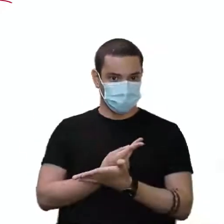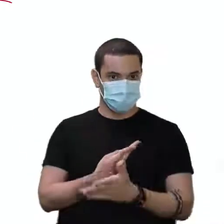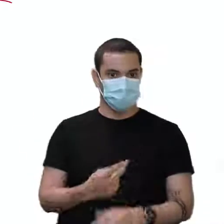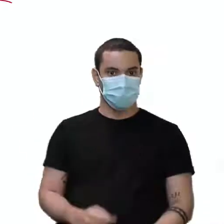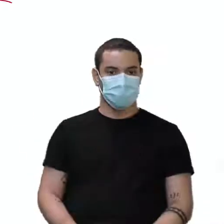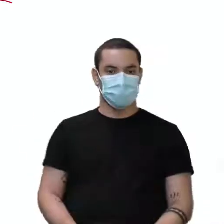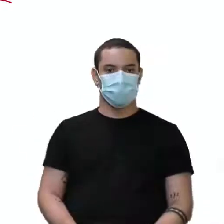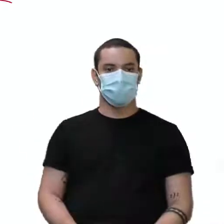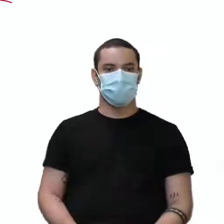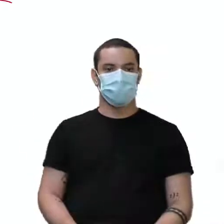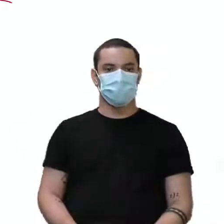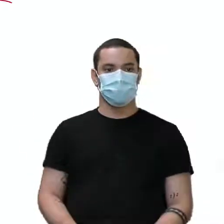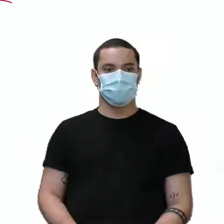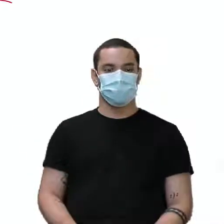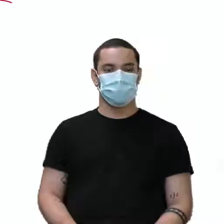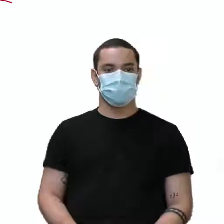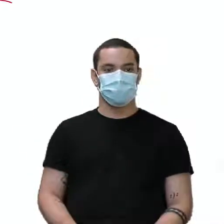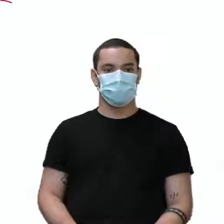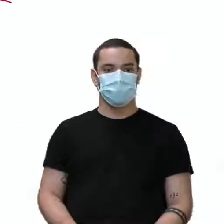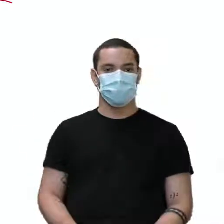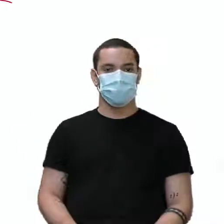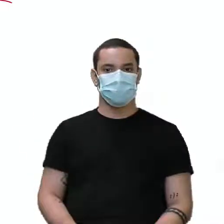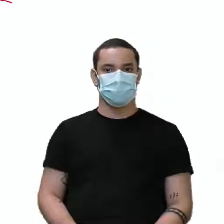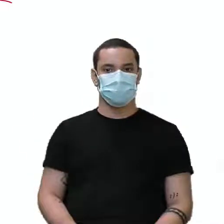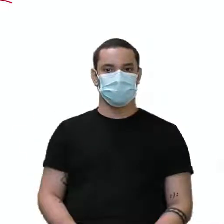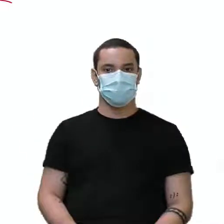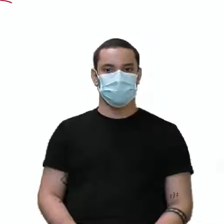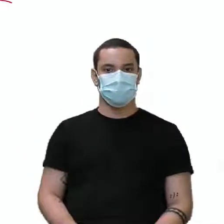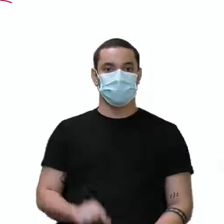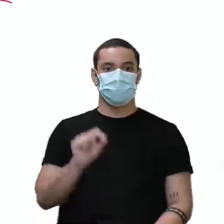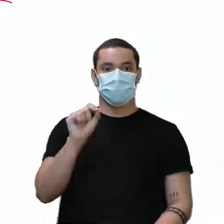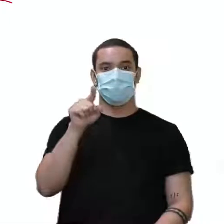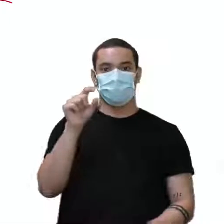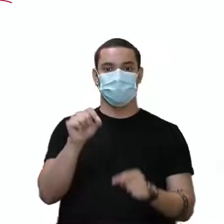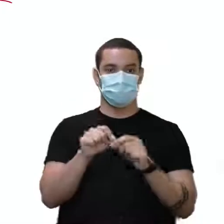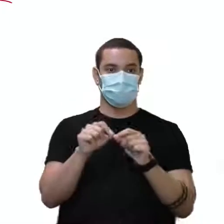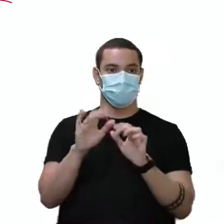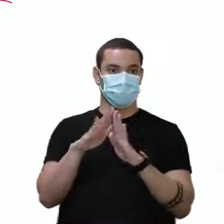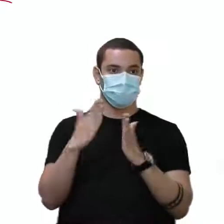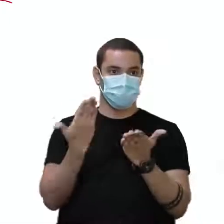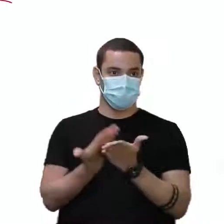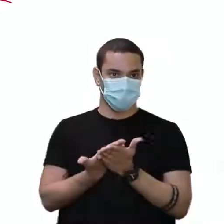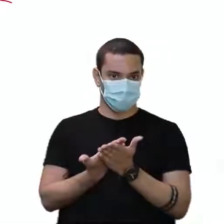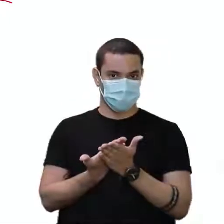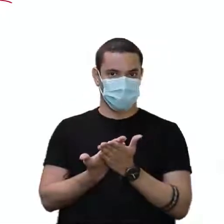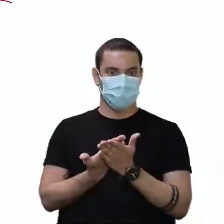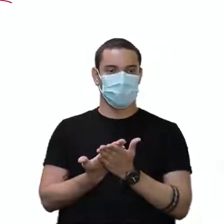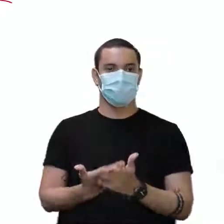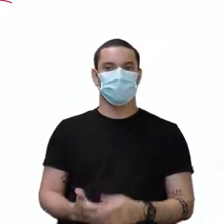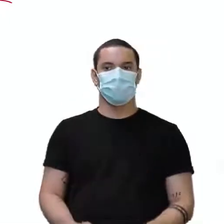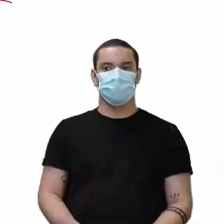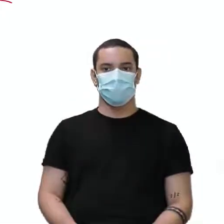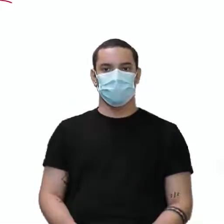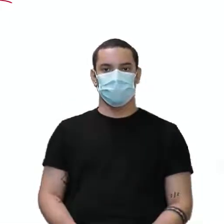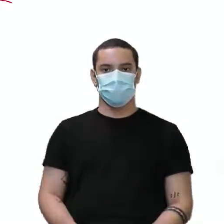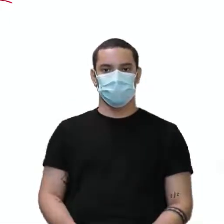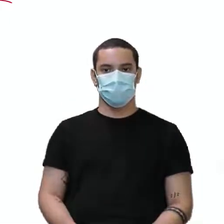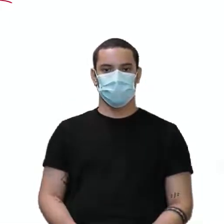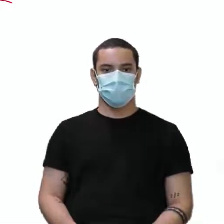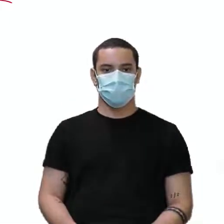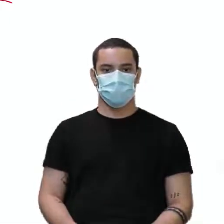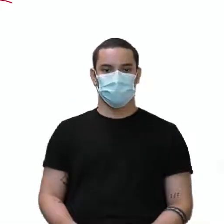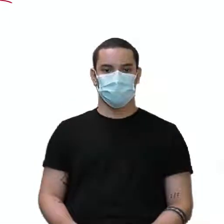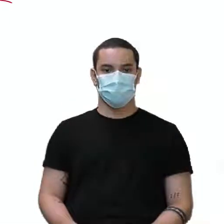né? De a pessoa, aqui a pergunta é o que você fez na escola. Então, o resultado disso. O momento